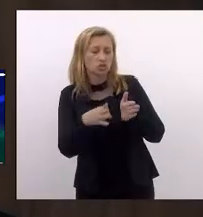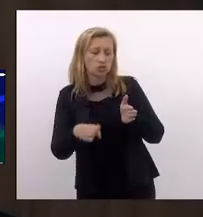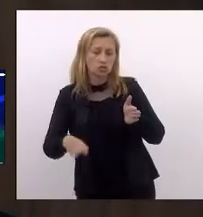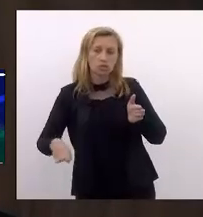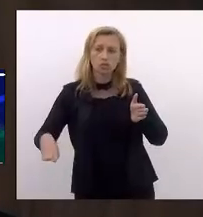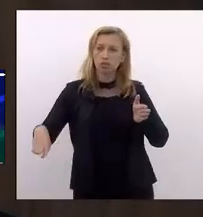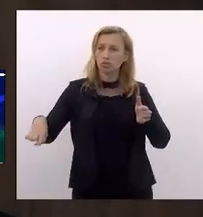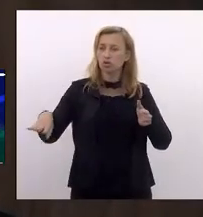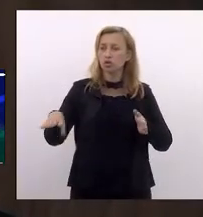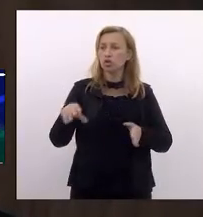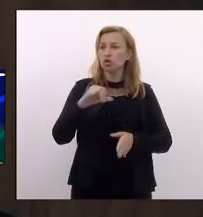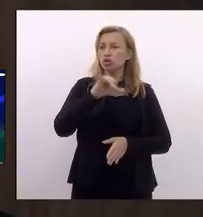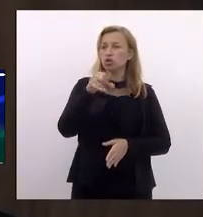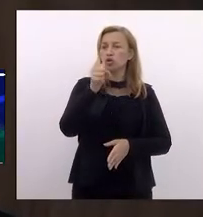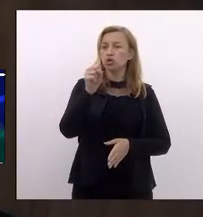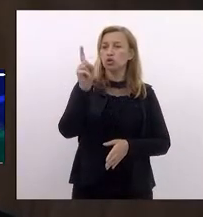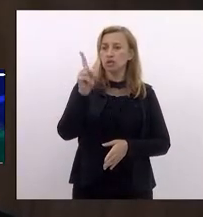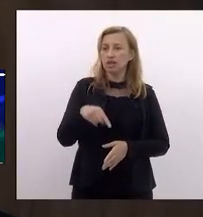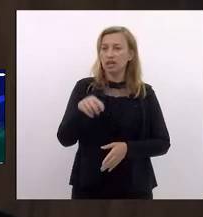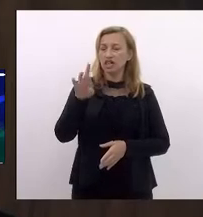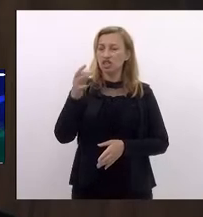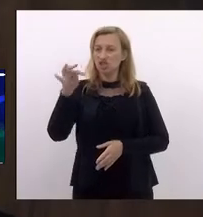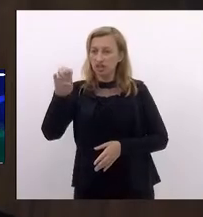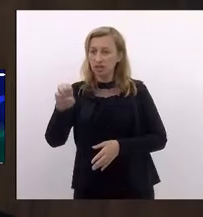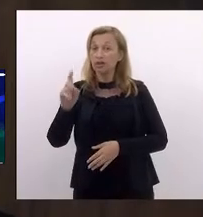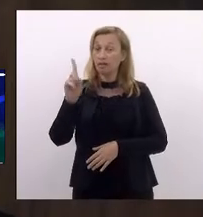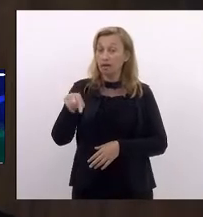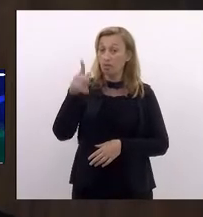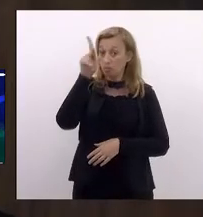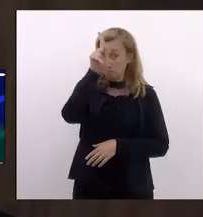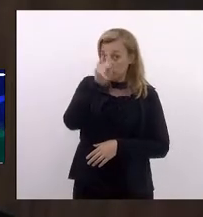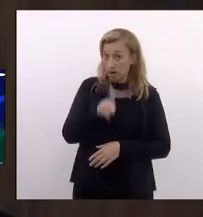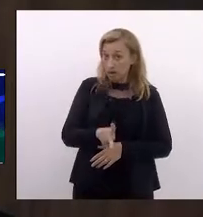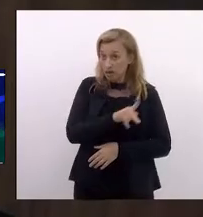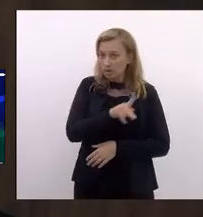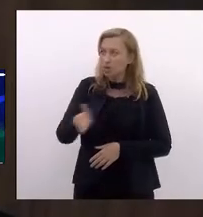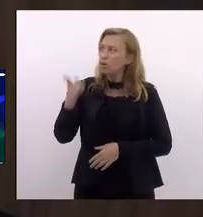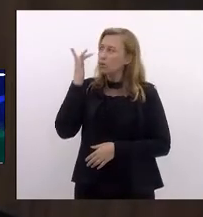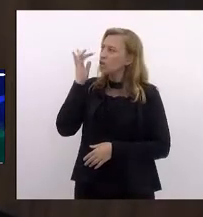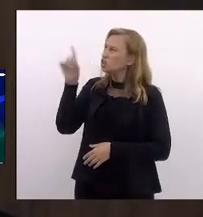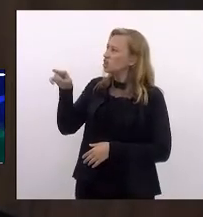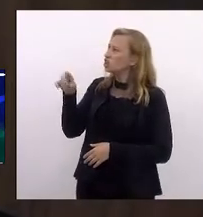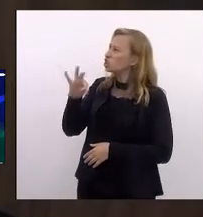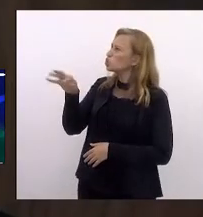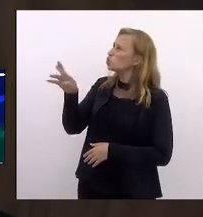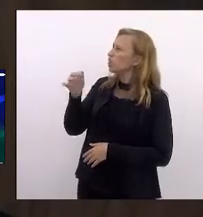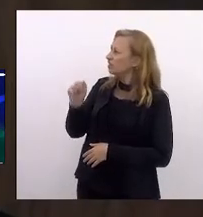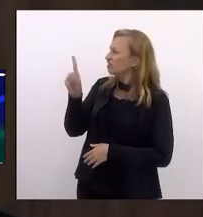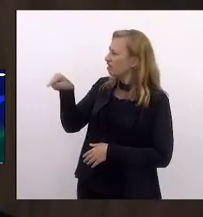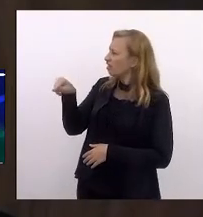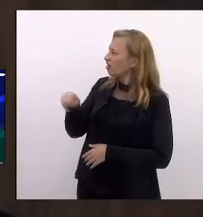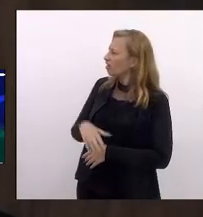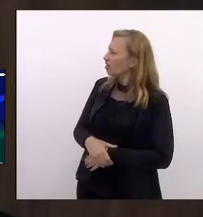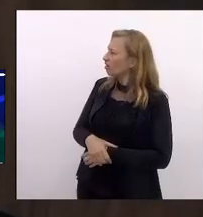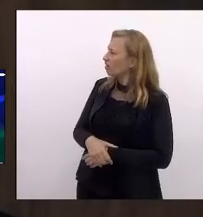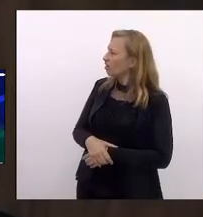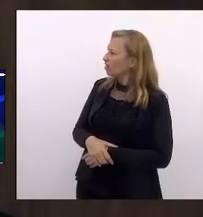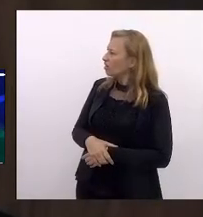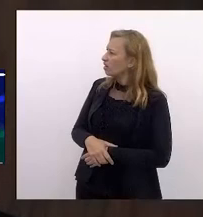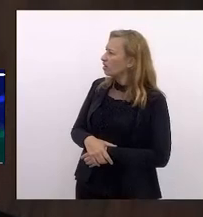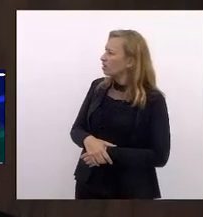José de Anchieta que era um padre acho que ela até Jesuíta não era